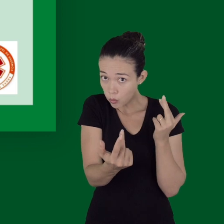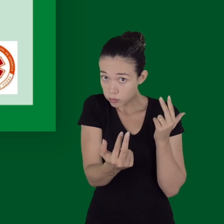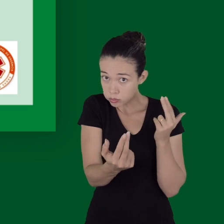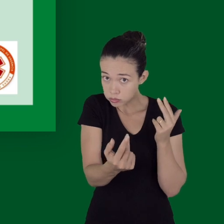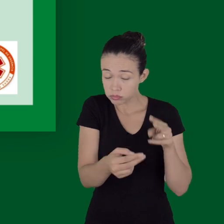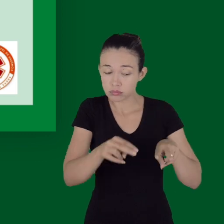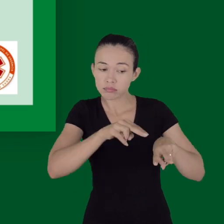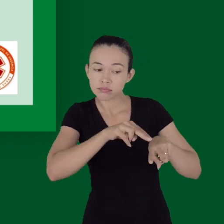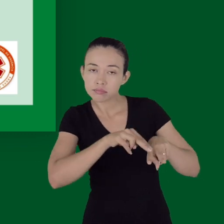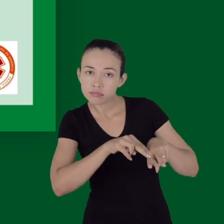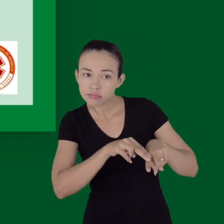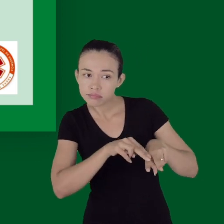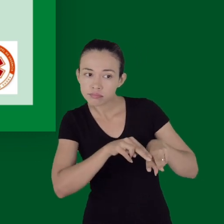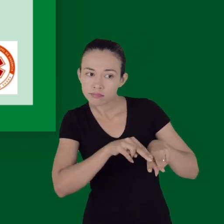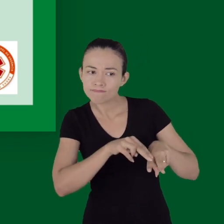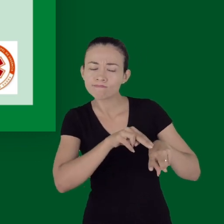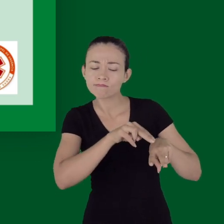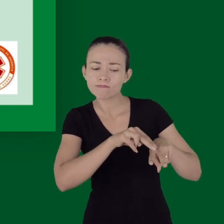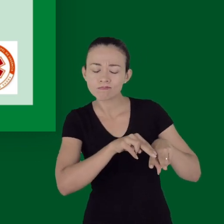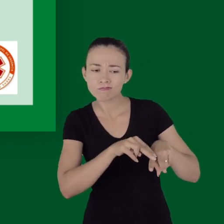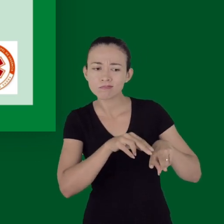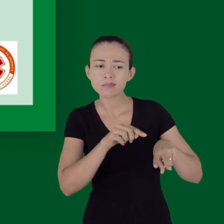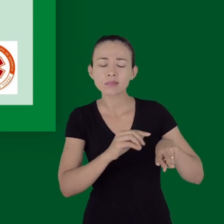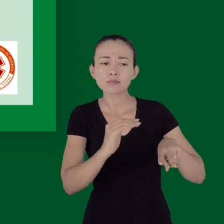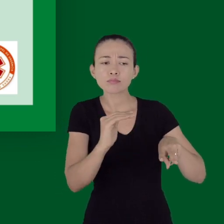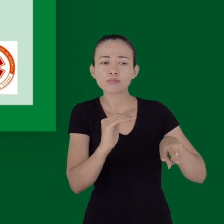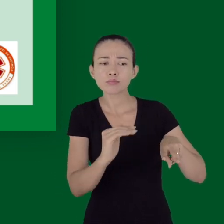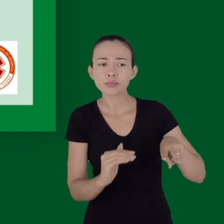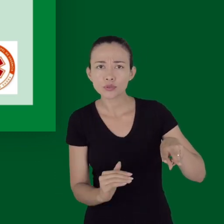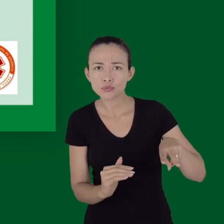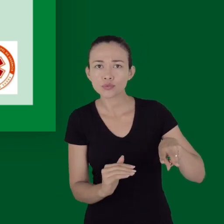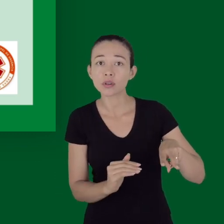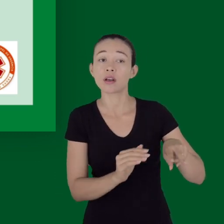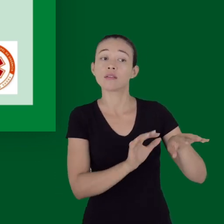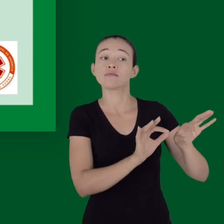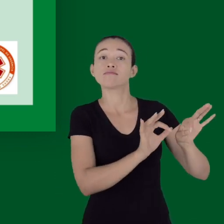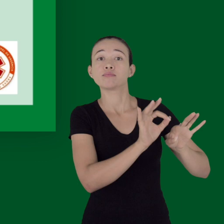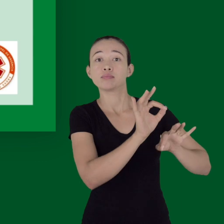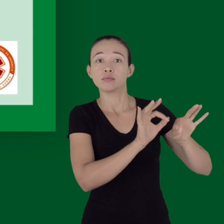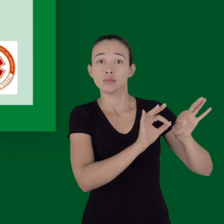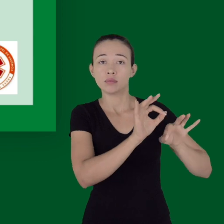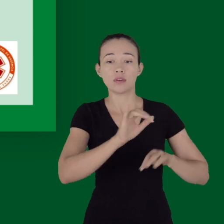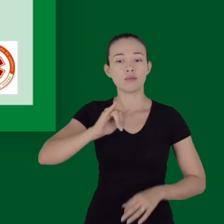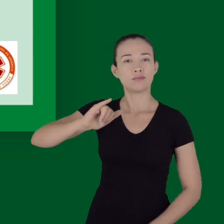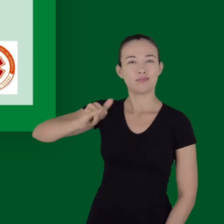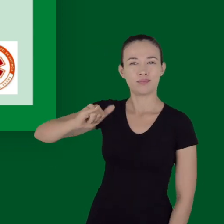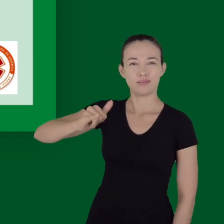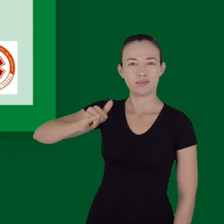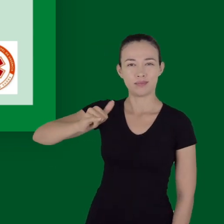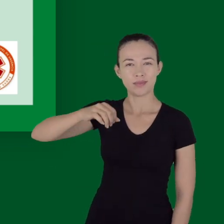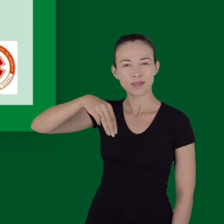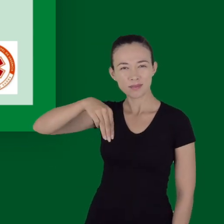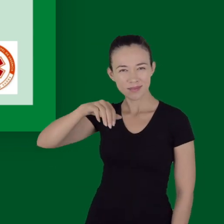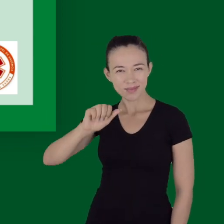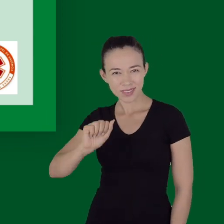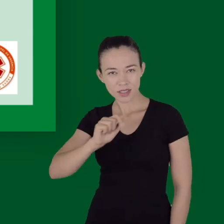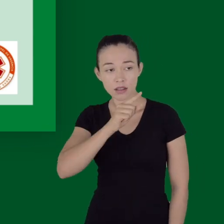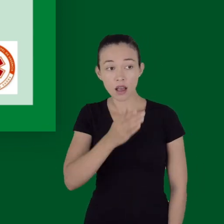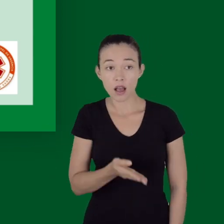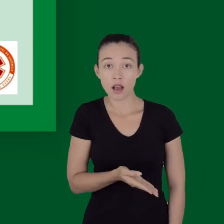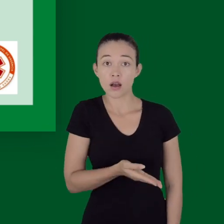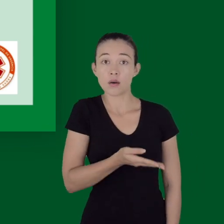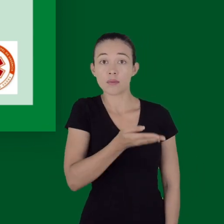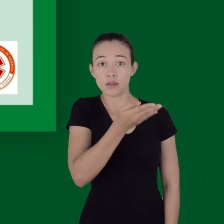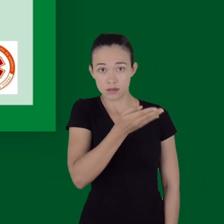mesma frequência encontrada no monitor está sendo estabelecida no pulso. Caso a frequência do pulso esteja mais baixa, é necessário que